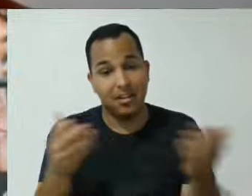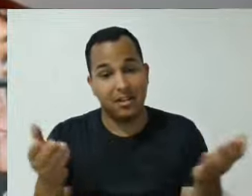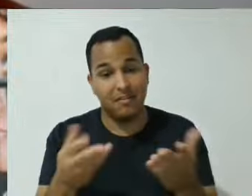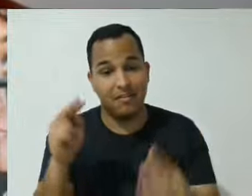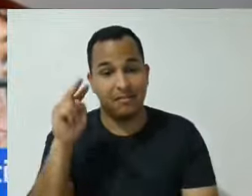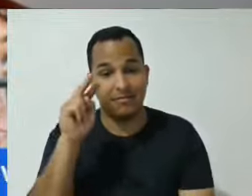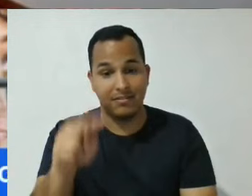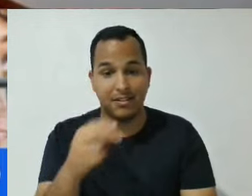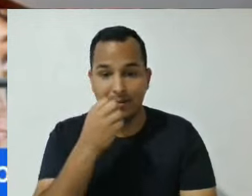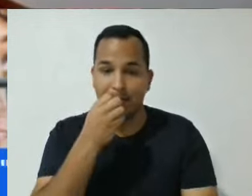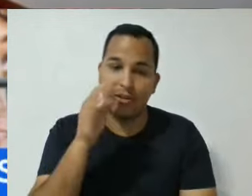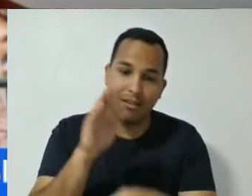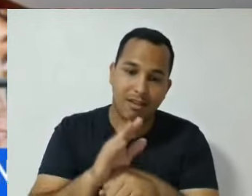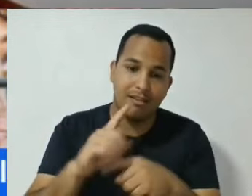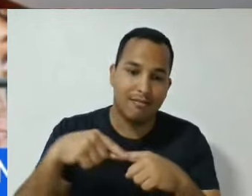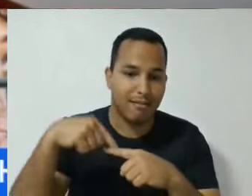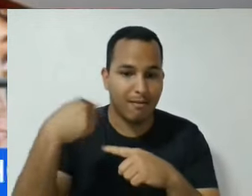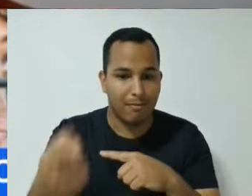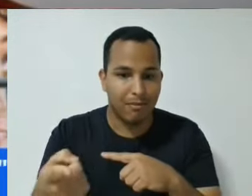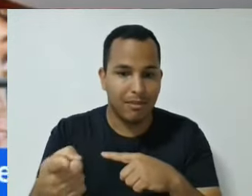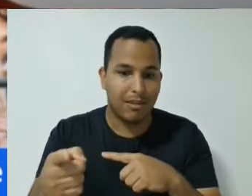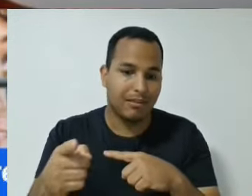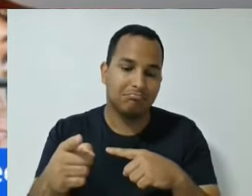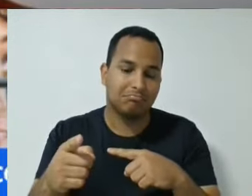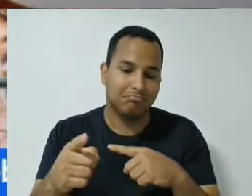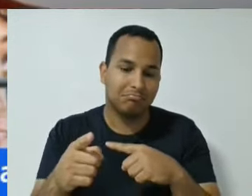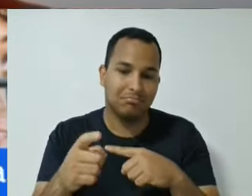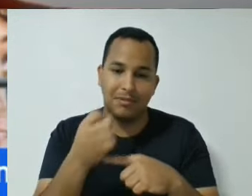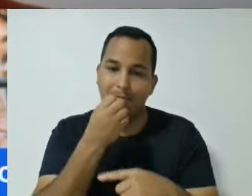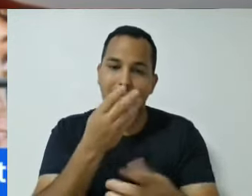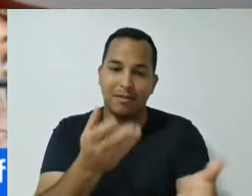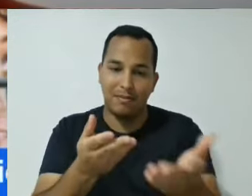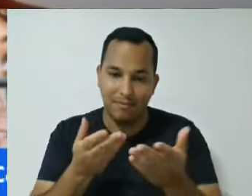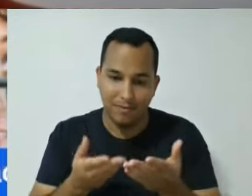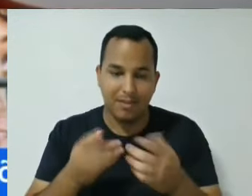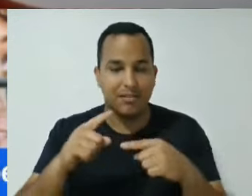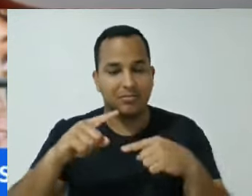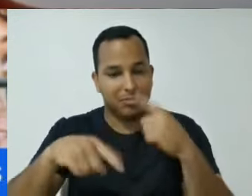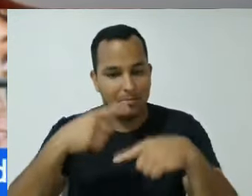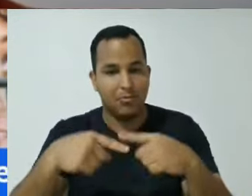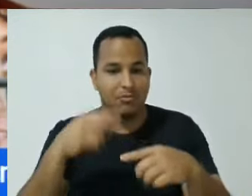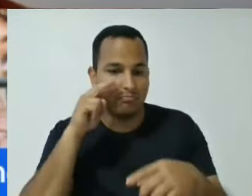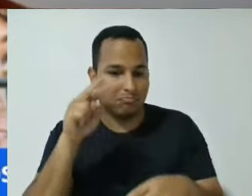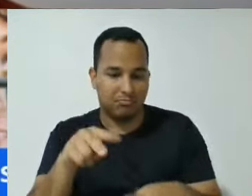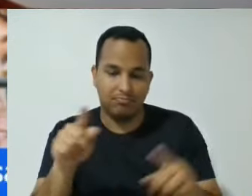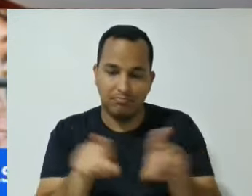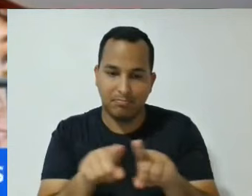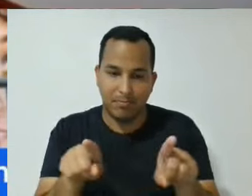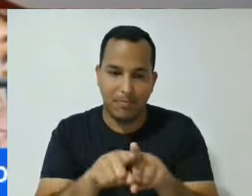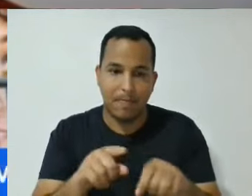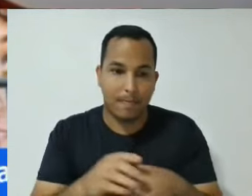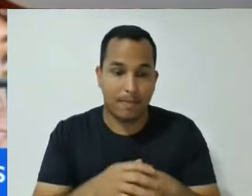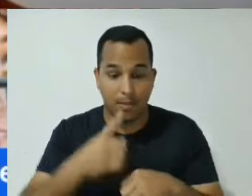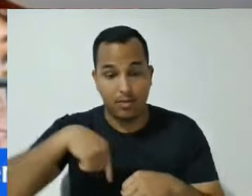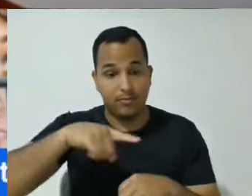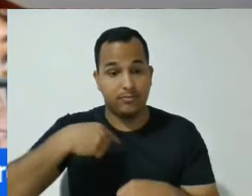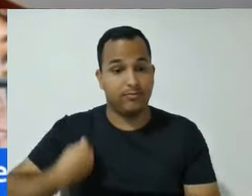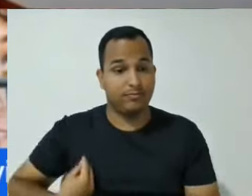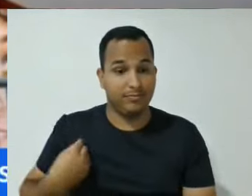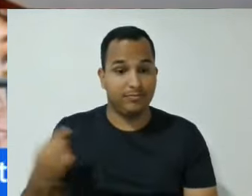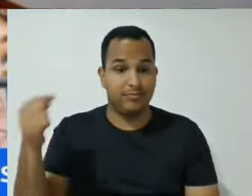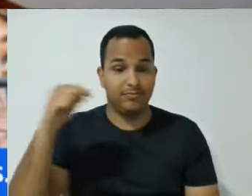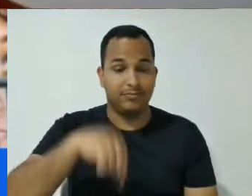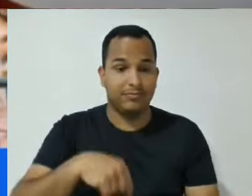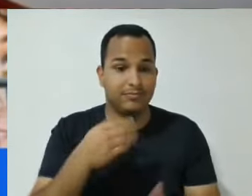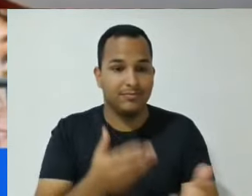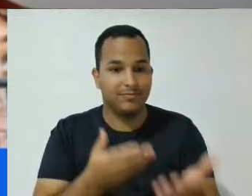boa tarde para quem vai ver de noite, bem-vindos a quem verá depois. E nós estamos aqui muito felizes hoje recebendo essa